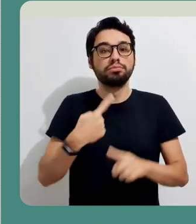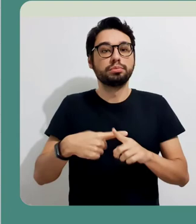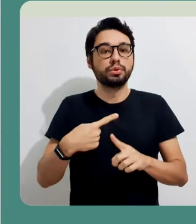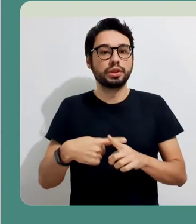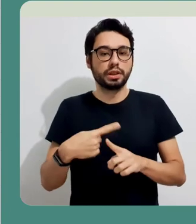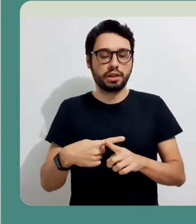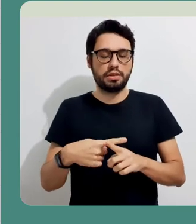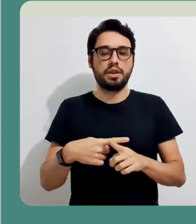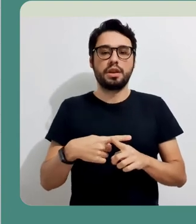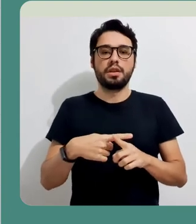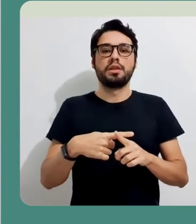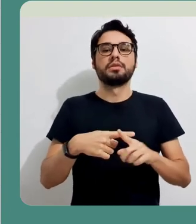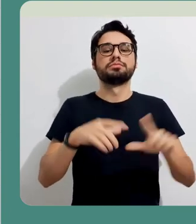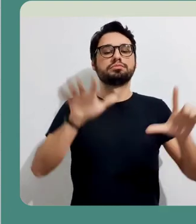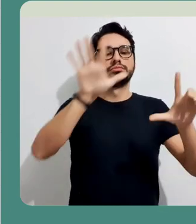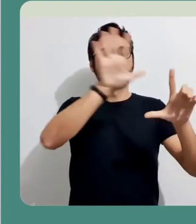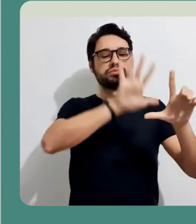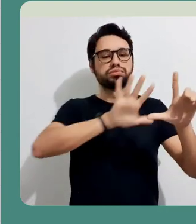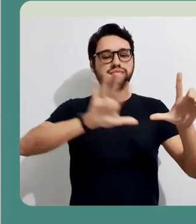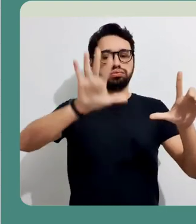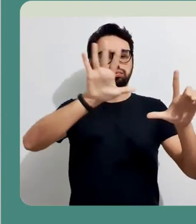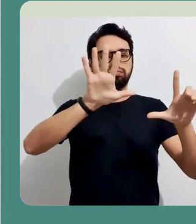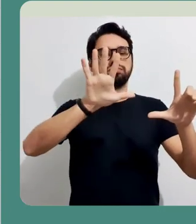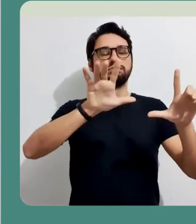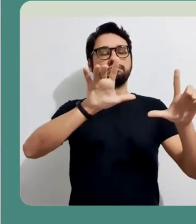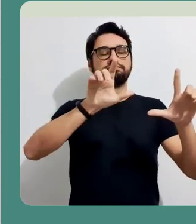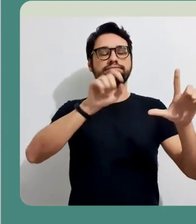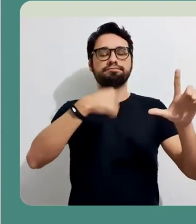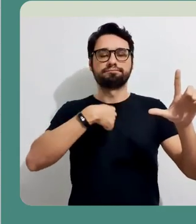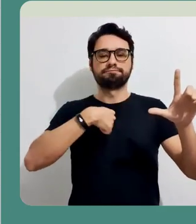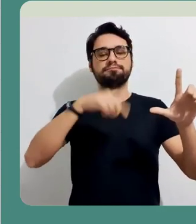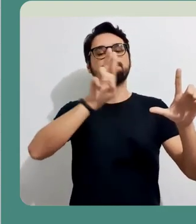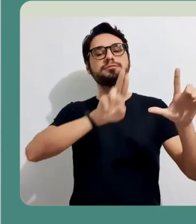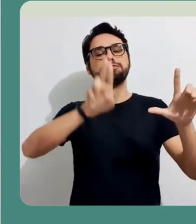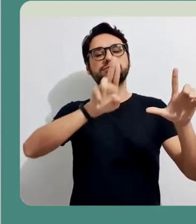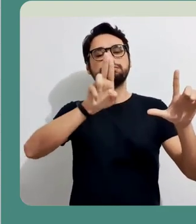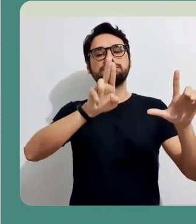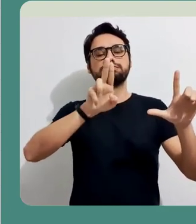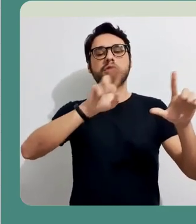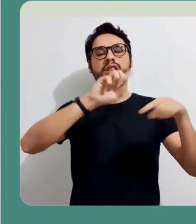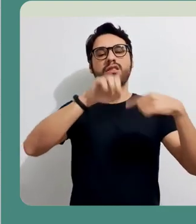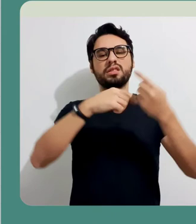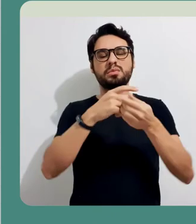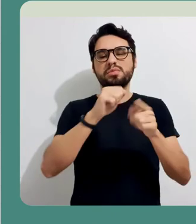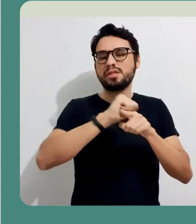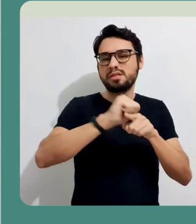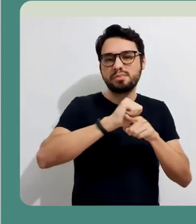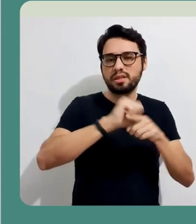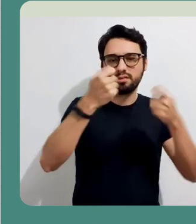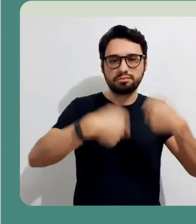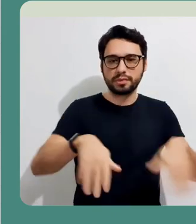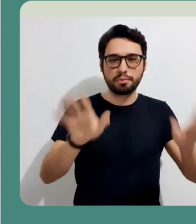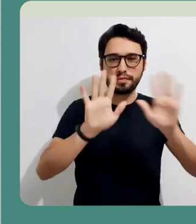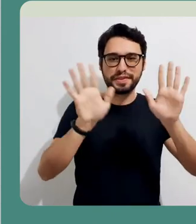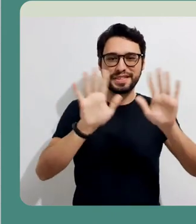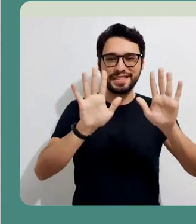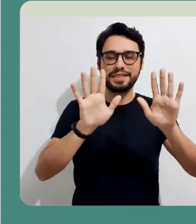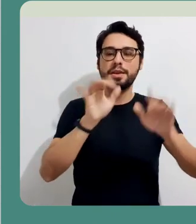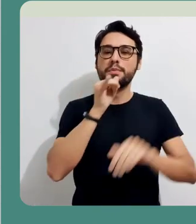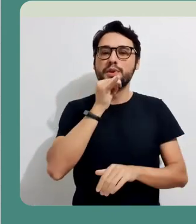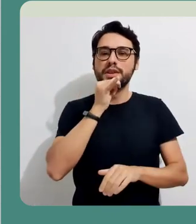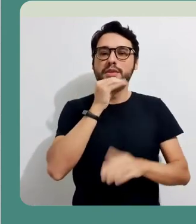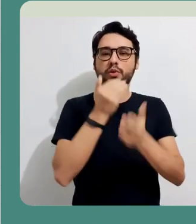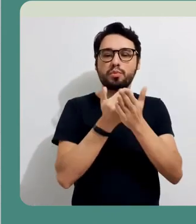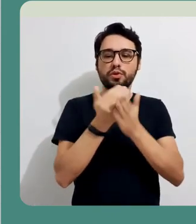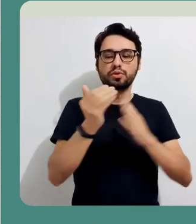Uma Outra vantagem do pinboard aí tem uma vez que você utilizar toda a área da disponibilizada na tela você não necessariamente